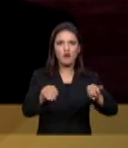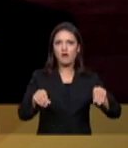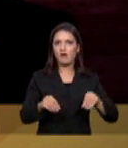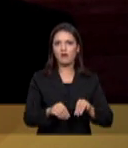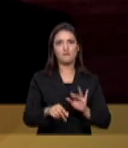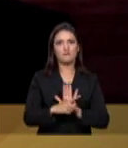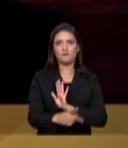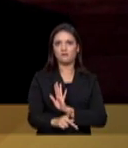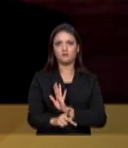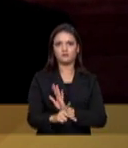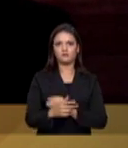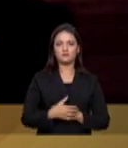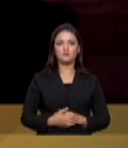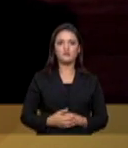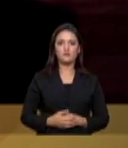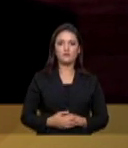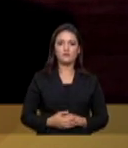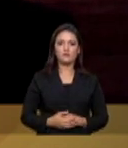ocupam